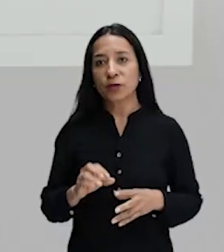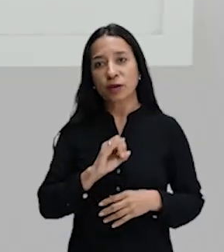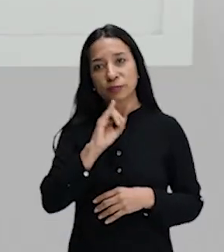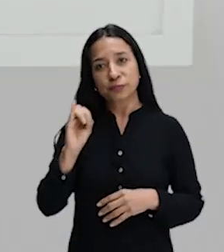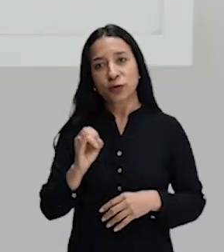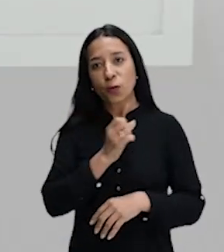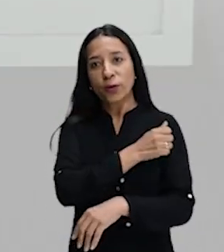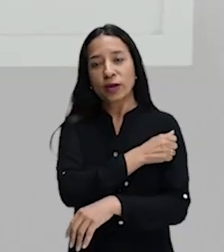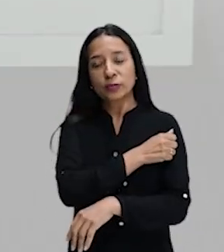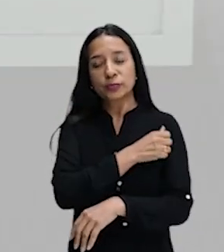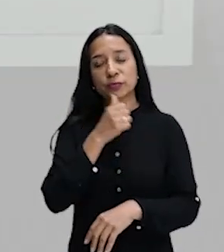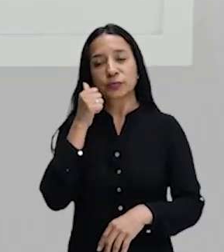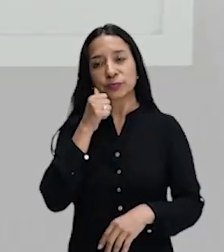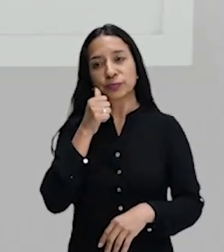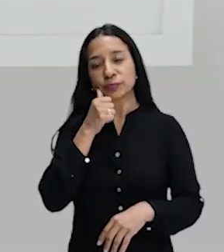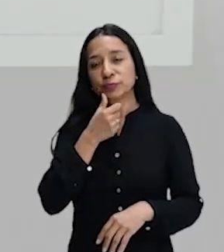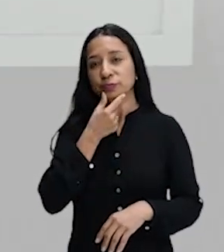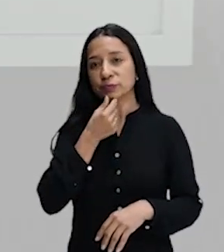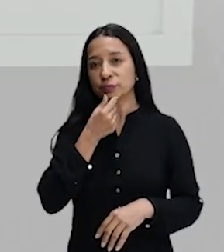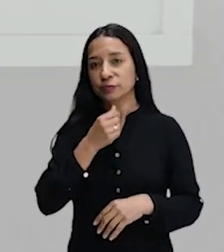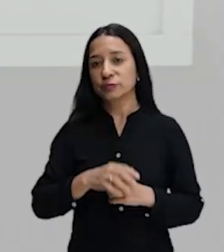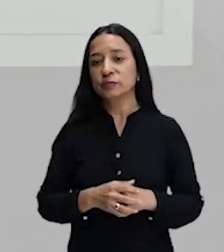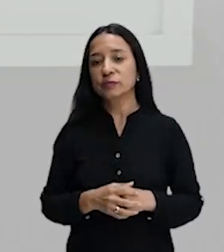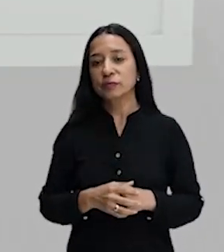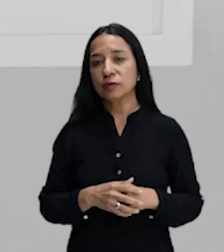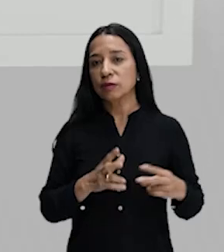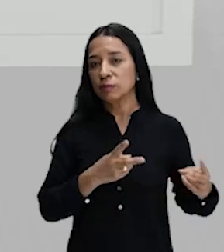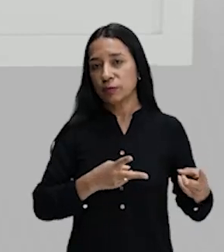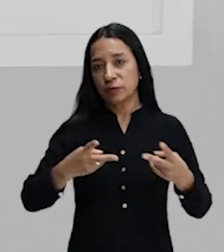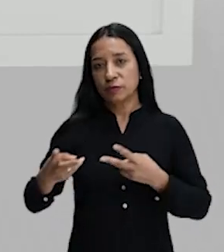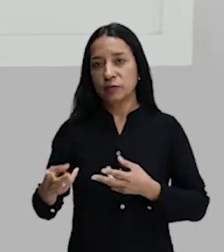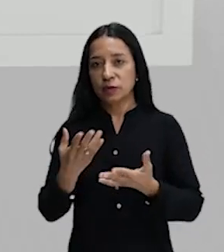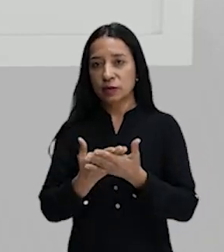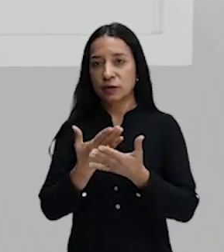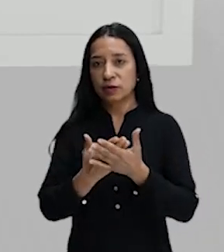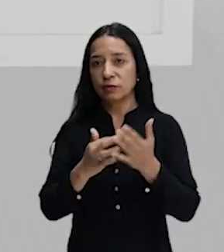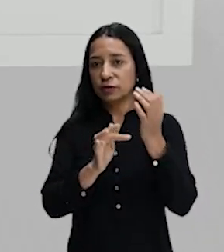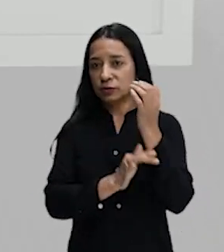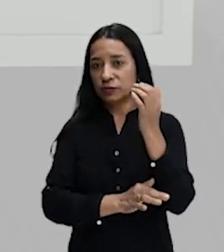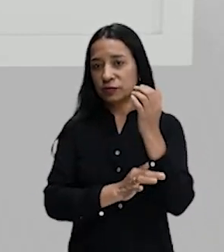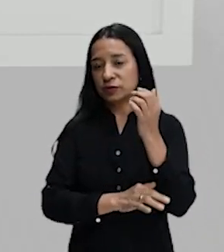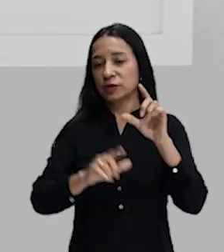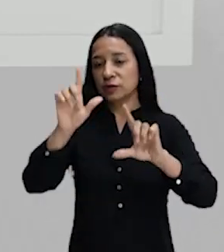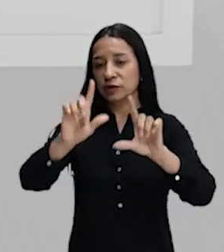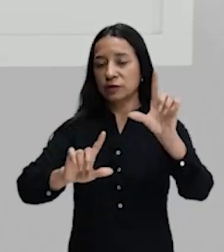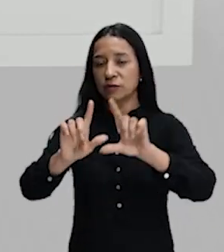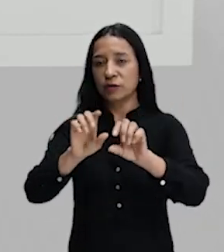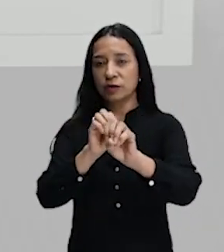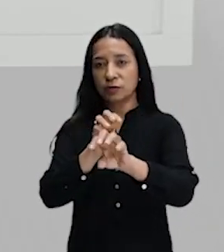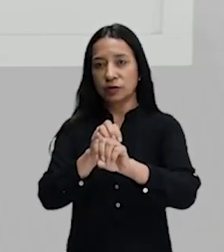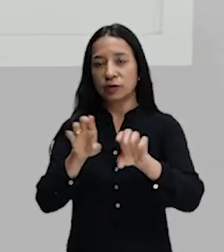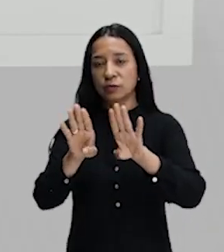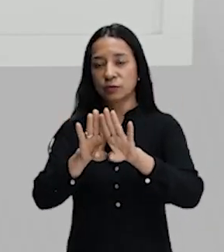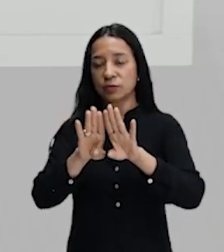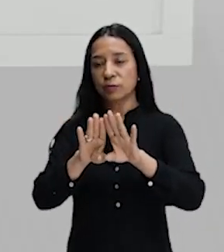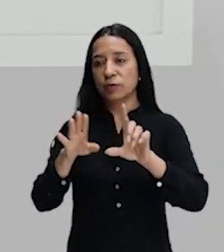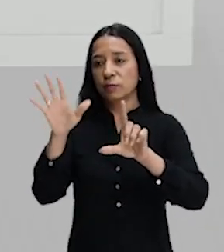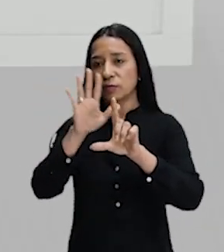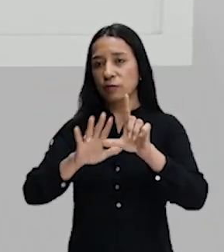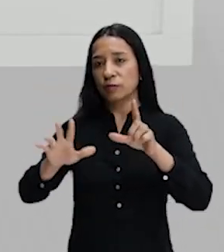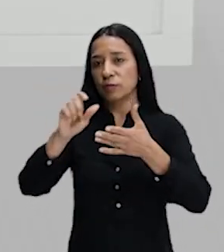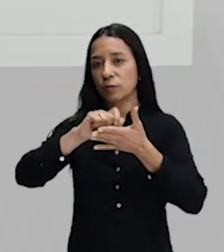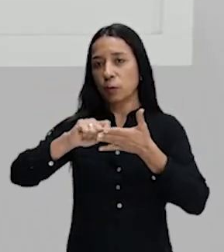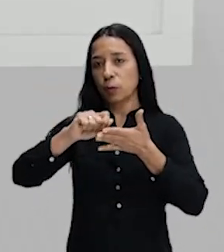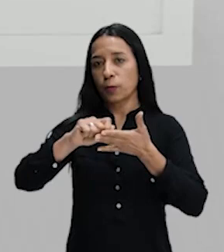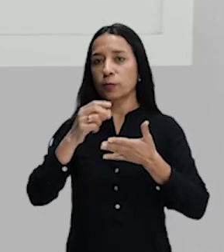Olá, aluna. Olá, aluno. Bem-vindo a mais uma aula de Física, aqui pela TV Educação e também pela plataforma Gonçalves Dias. Na aula de hoje nós